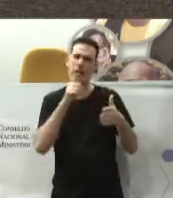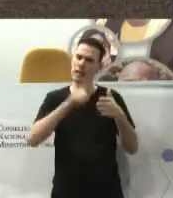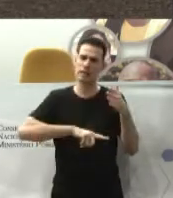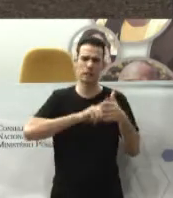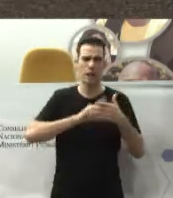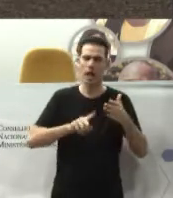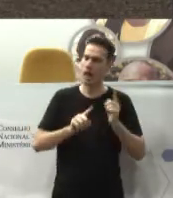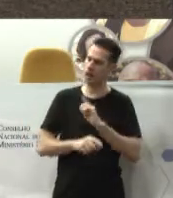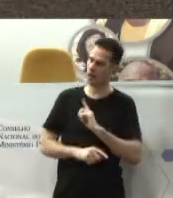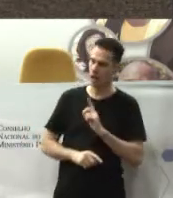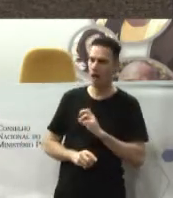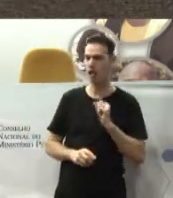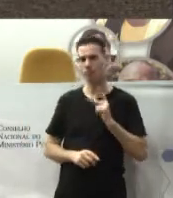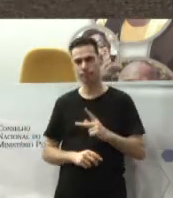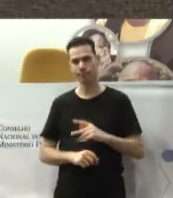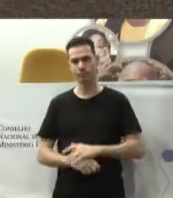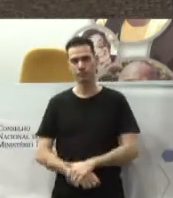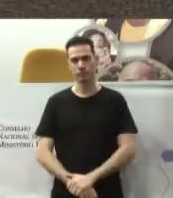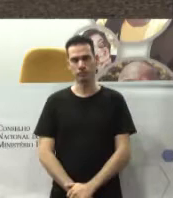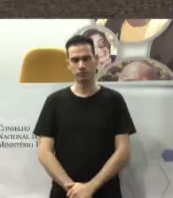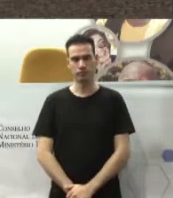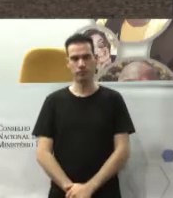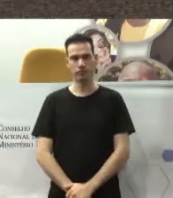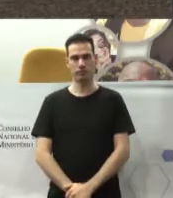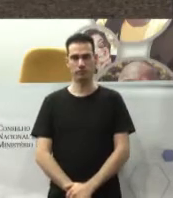cancelar. E nós